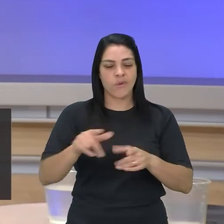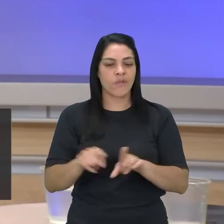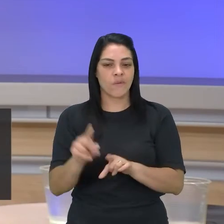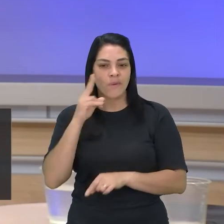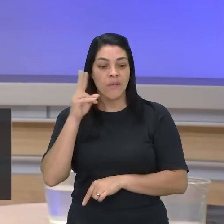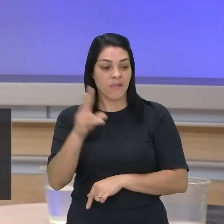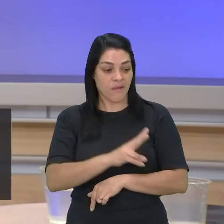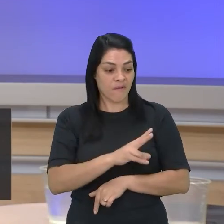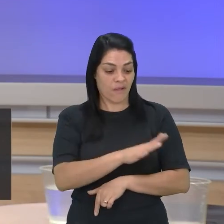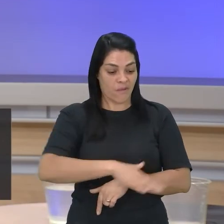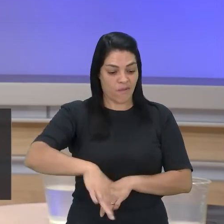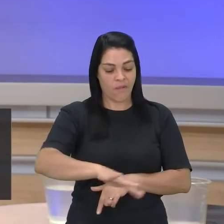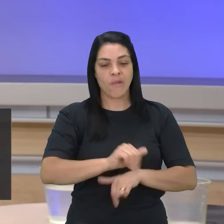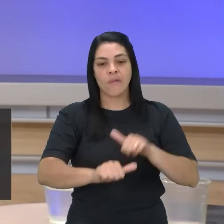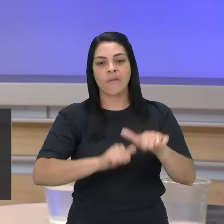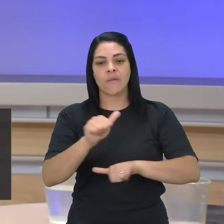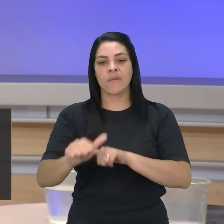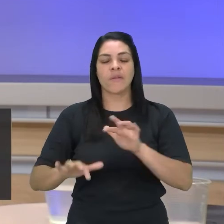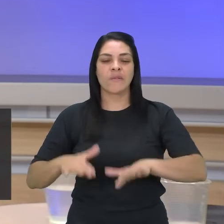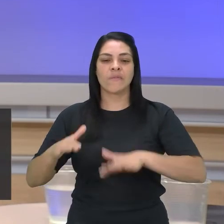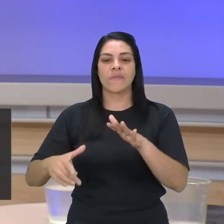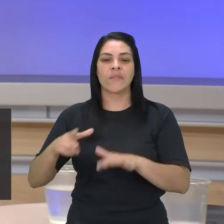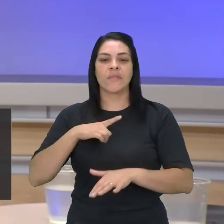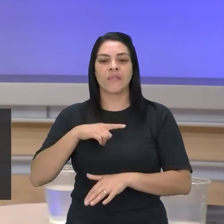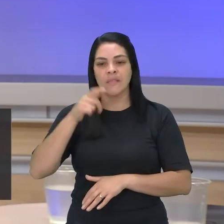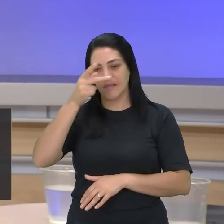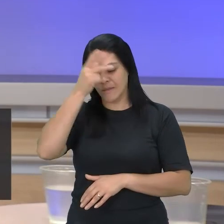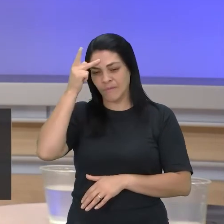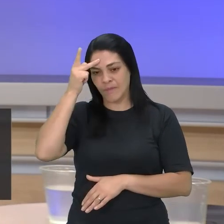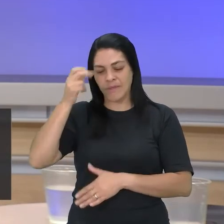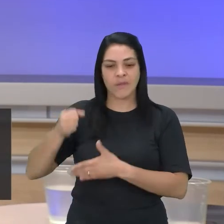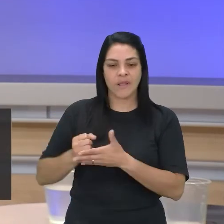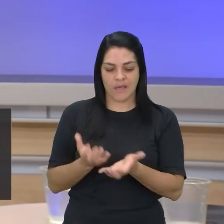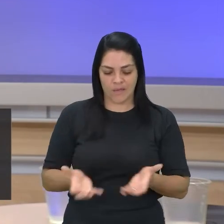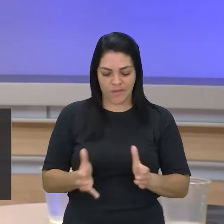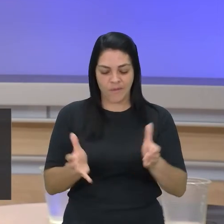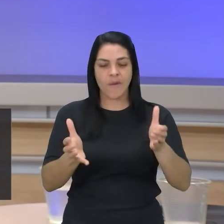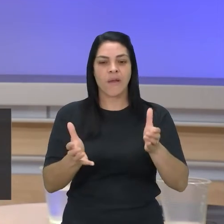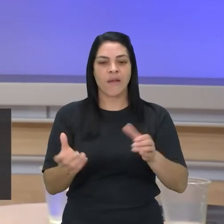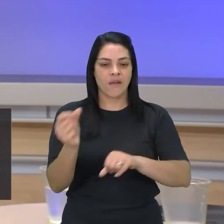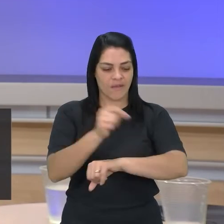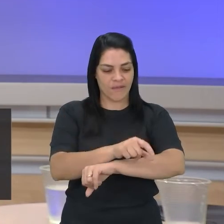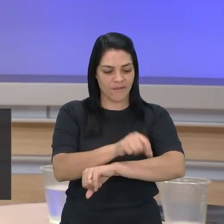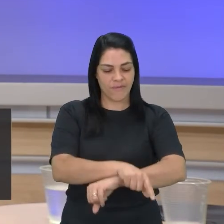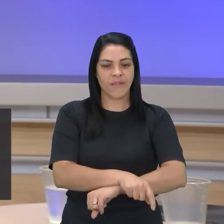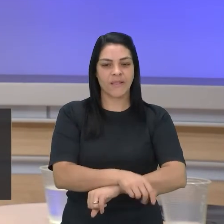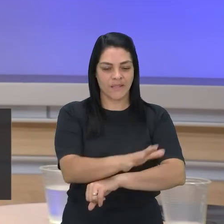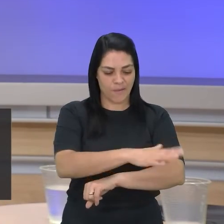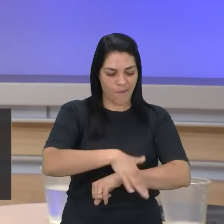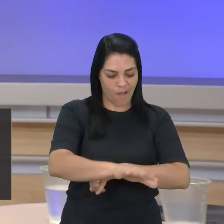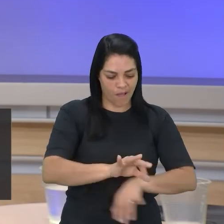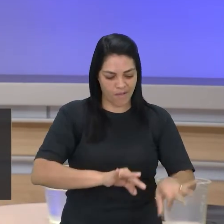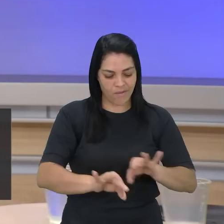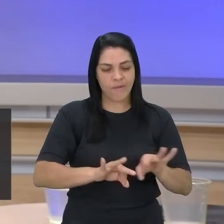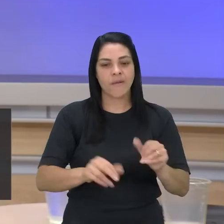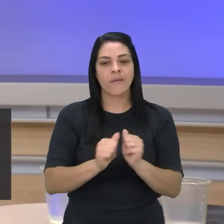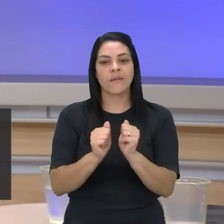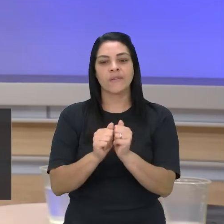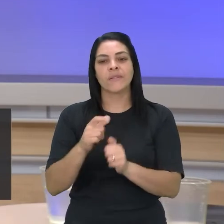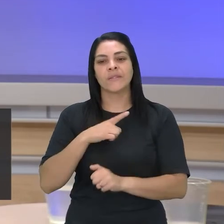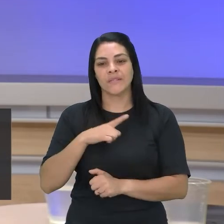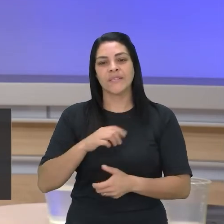se transformar. Então, vira e mexe, tem uma pessoa que vai, leva um vaso e planta uma outra espécie ali. Então, junto com a mini floresta já tem